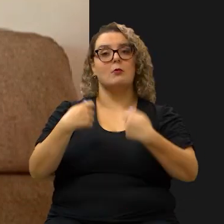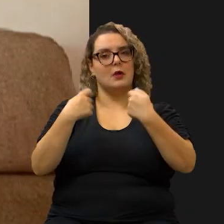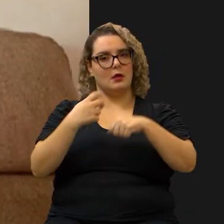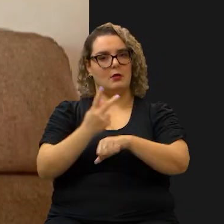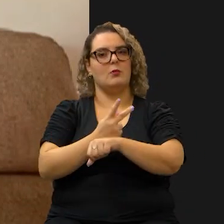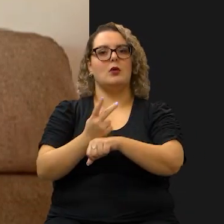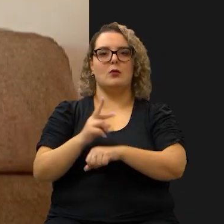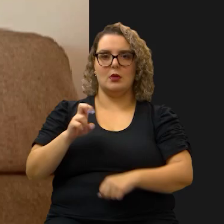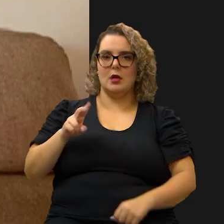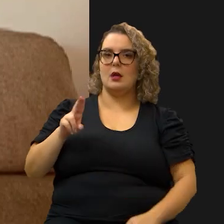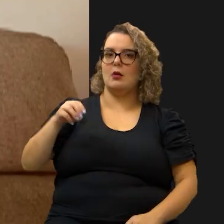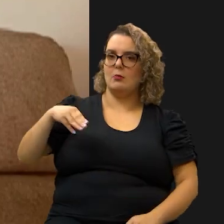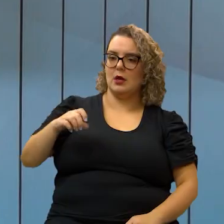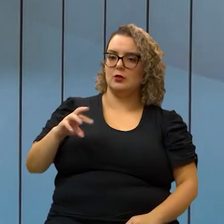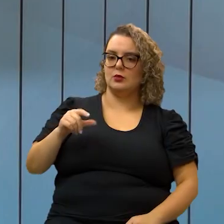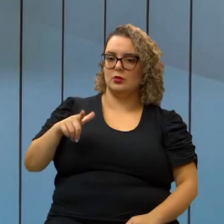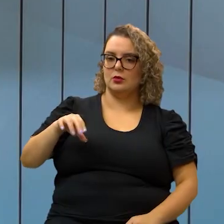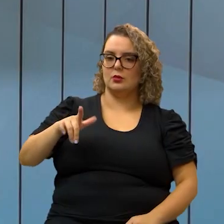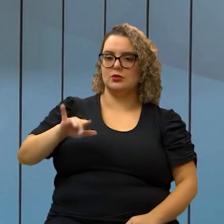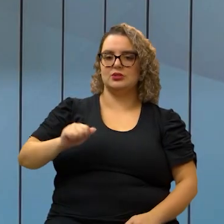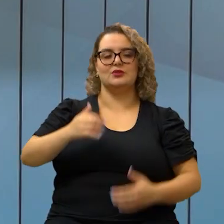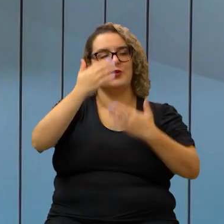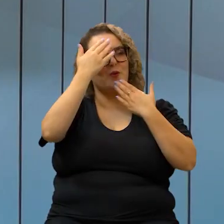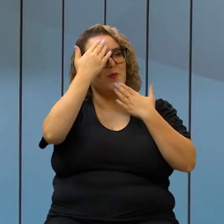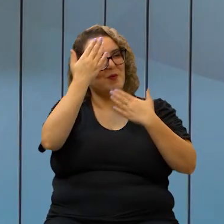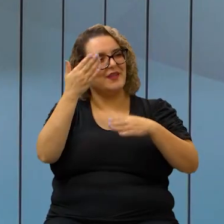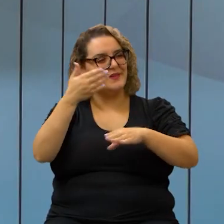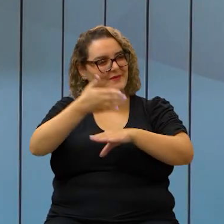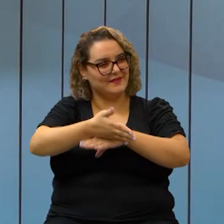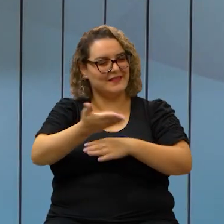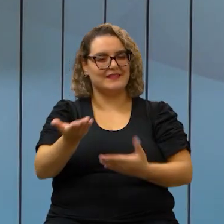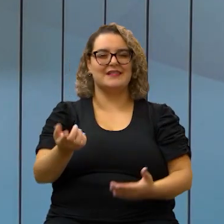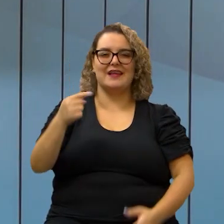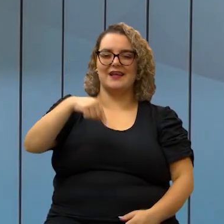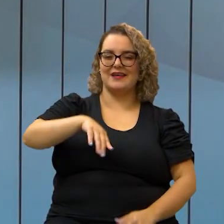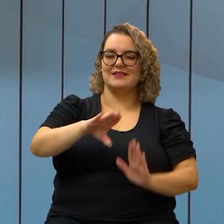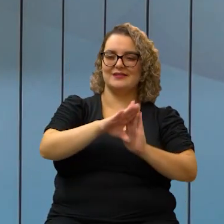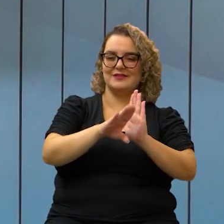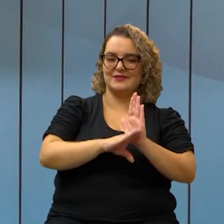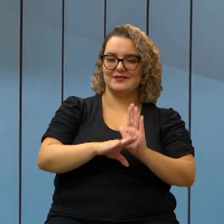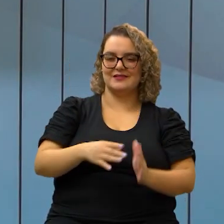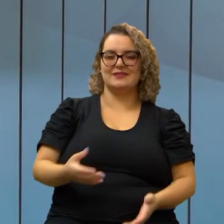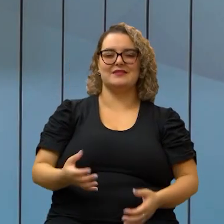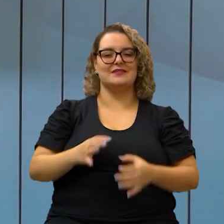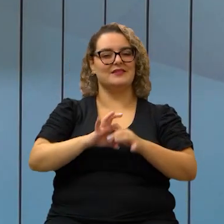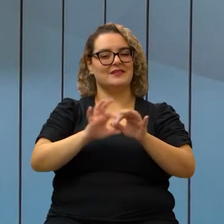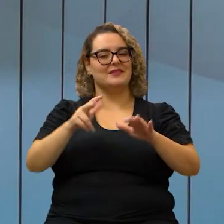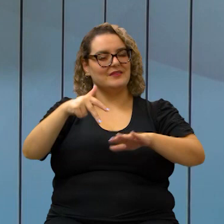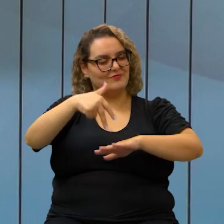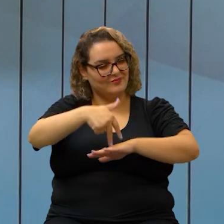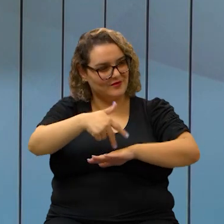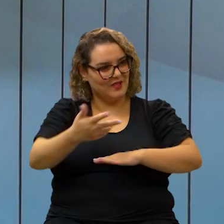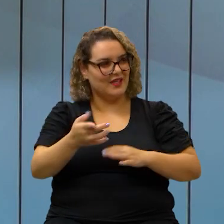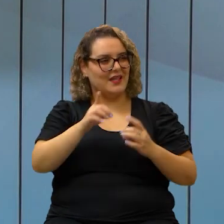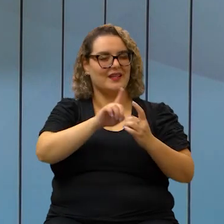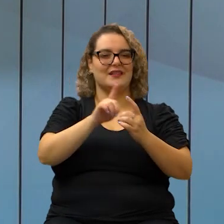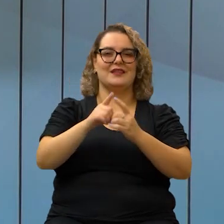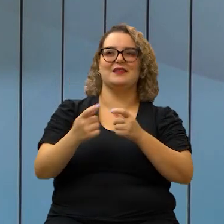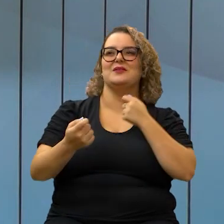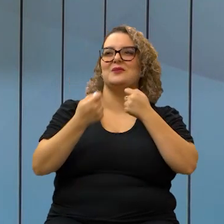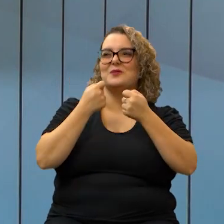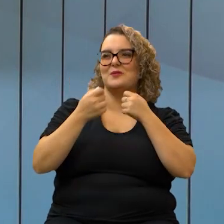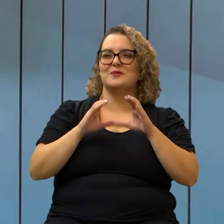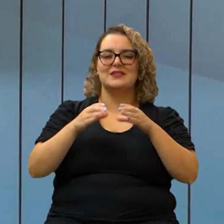reumatologista. Tá certo, então, doutora, eu agradeço sua participação aqui no nosso quadro, sua disposição